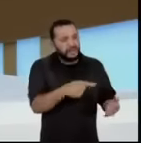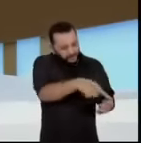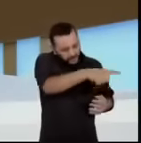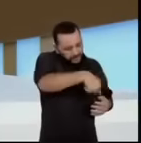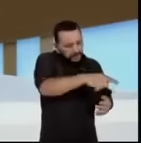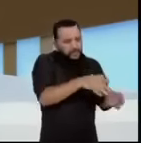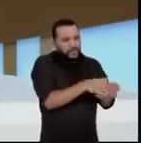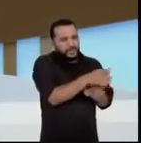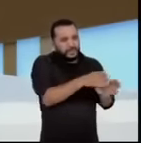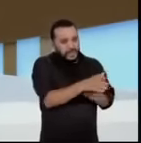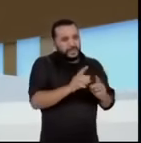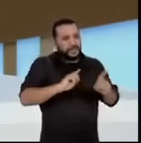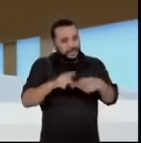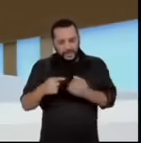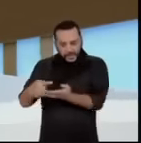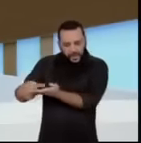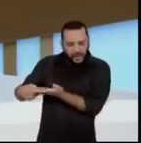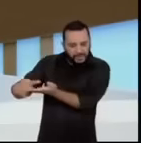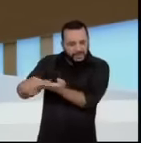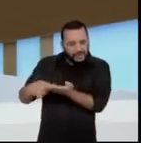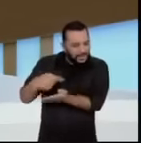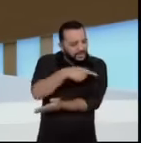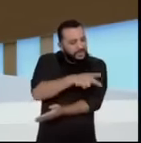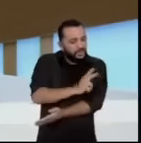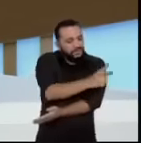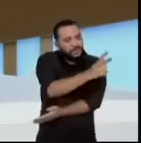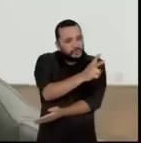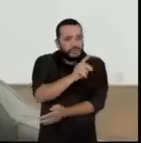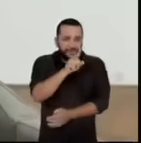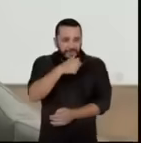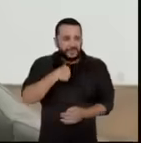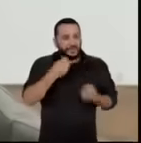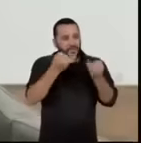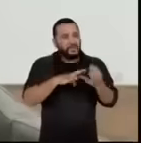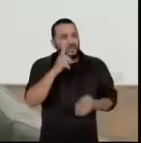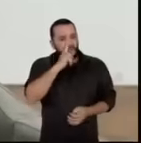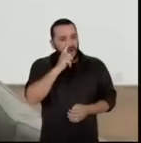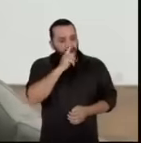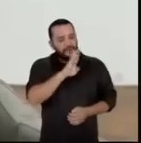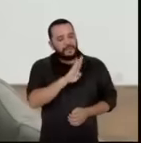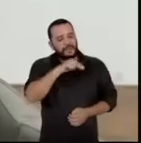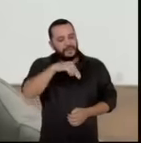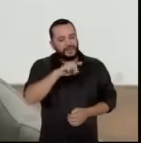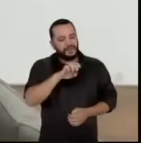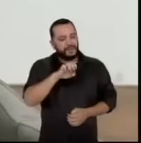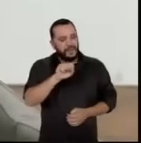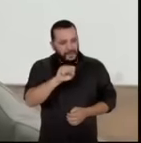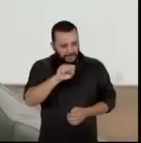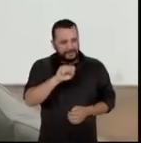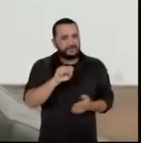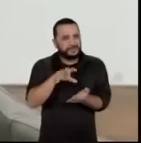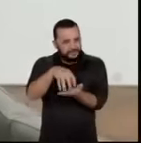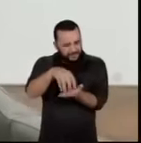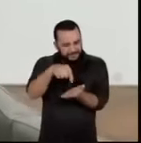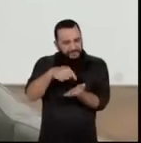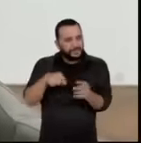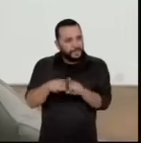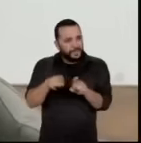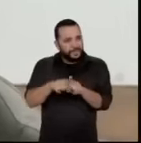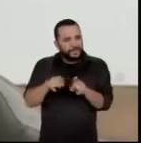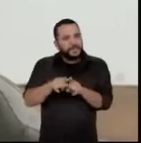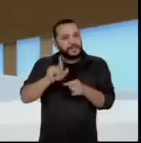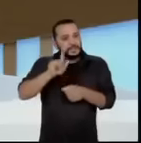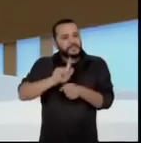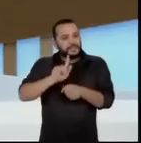negocia? Porque o que o senhor fala das irregularidades, por exemplo, do BNDES, da gestão, né, dos projetos, isso que o senhor está